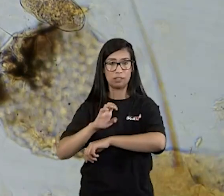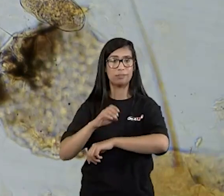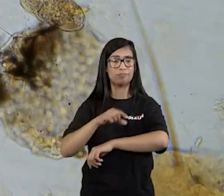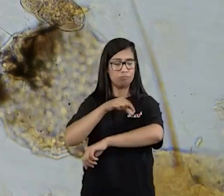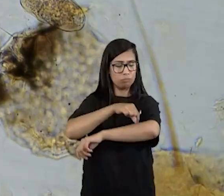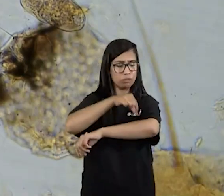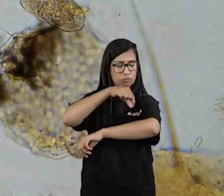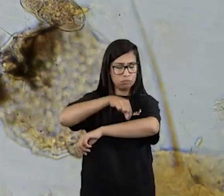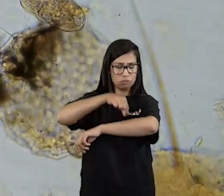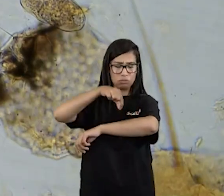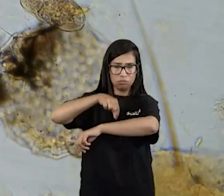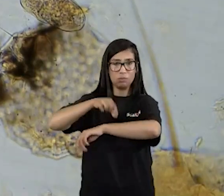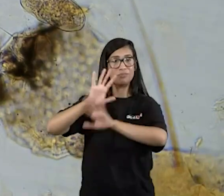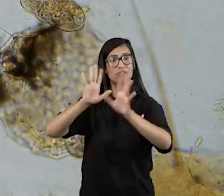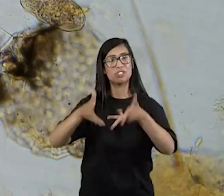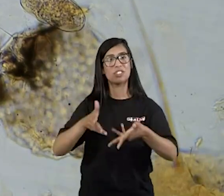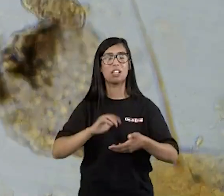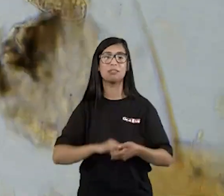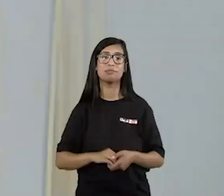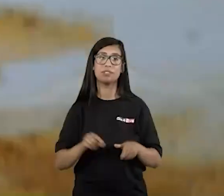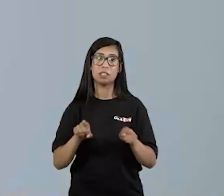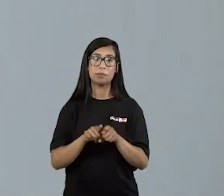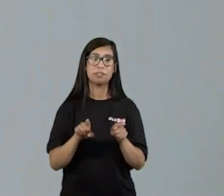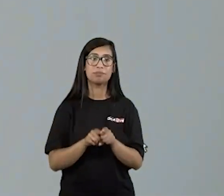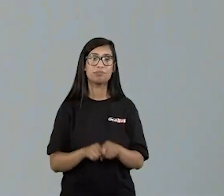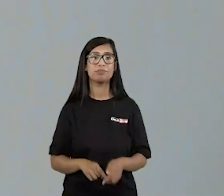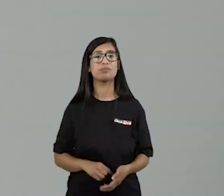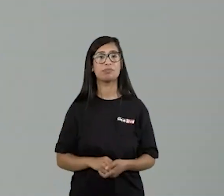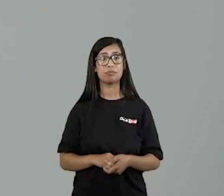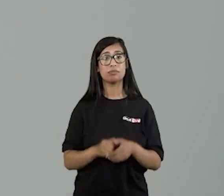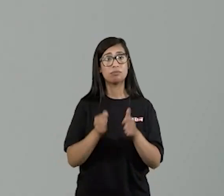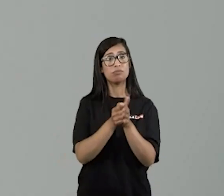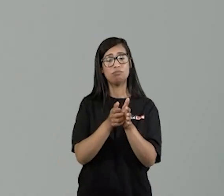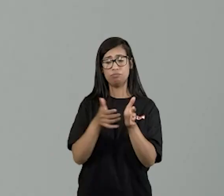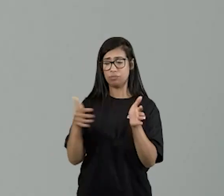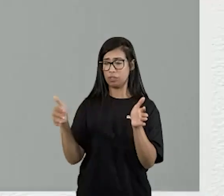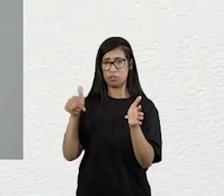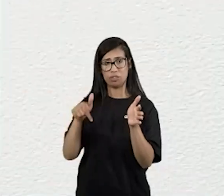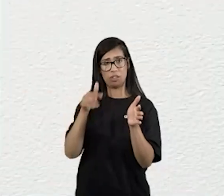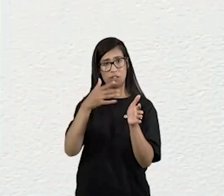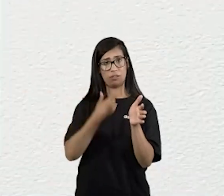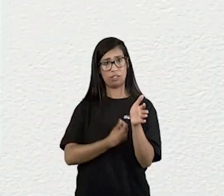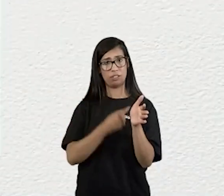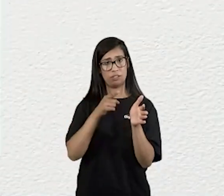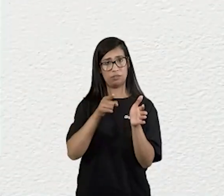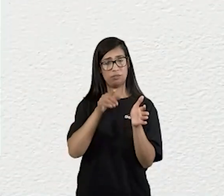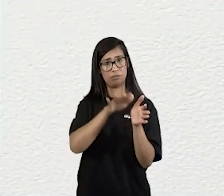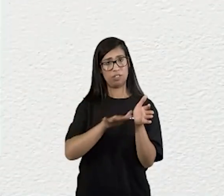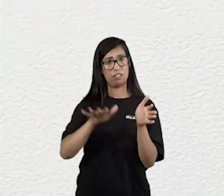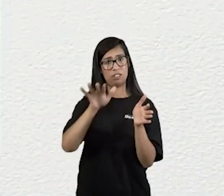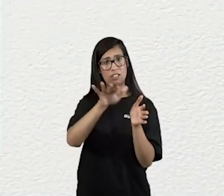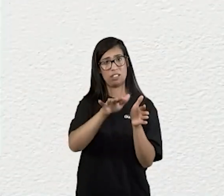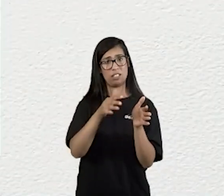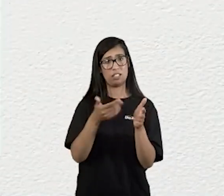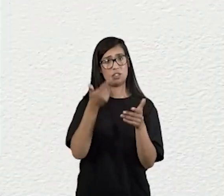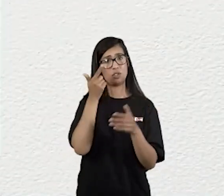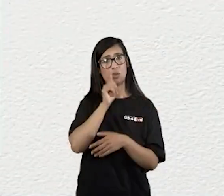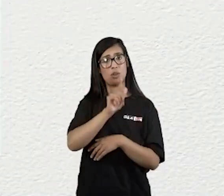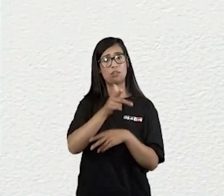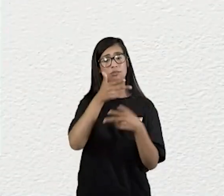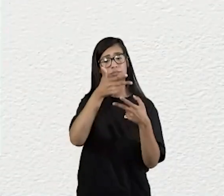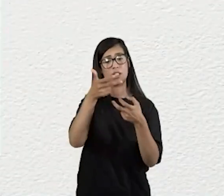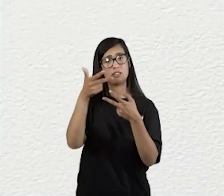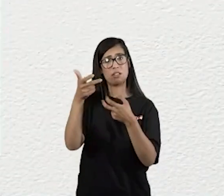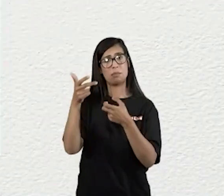cotidiano. Eu tenho certeza que no dia a dia de vocês conseguem visualizar isso. Só não consegue se não fizer o exame.